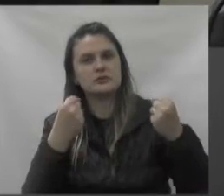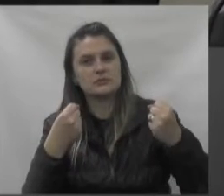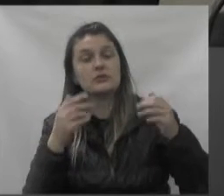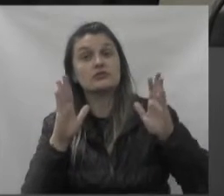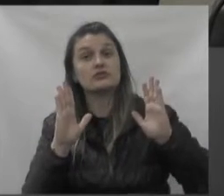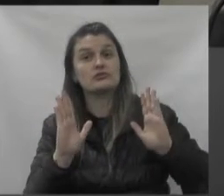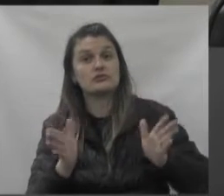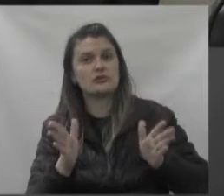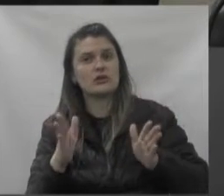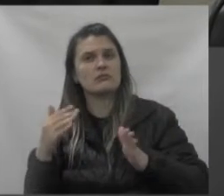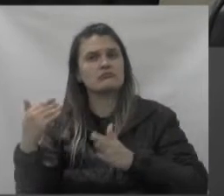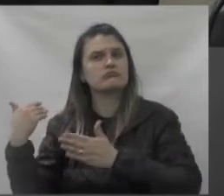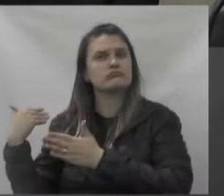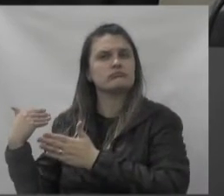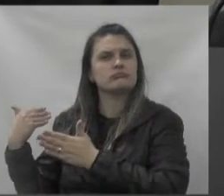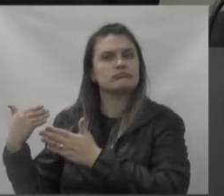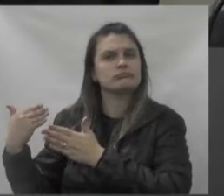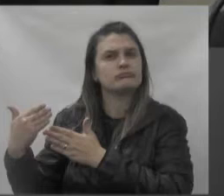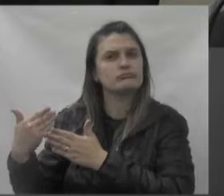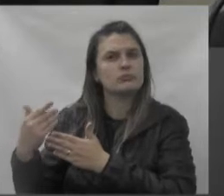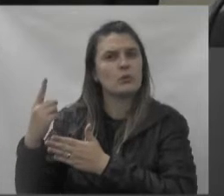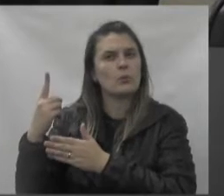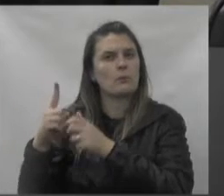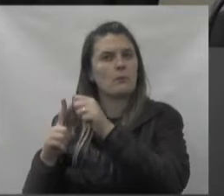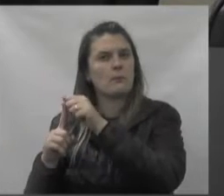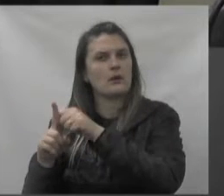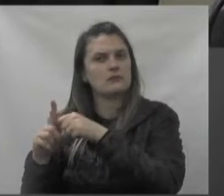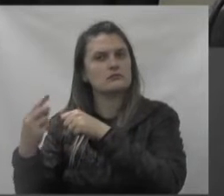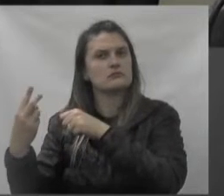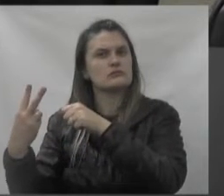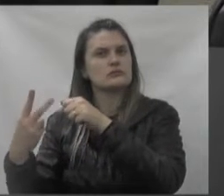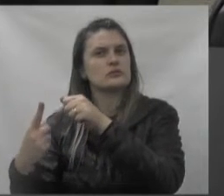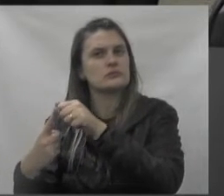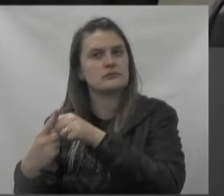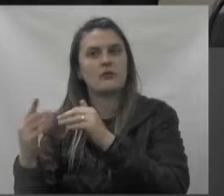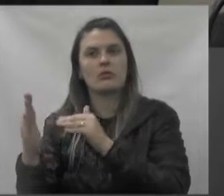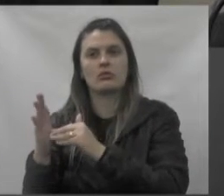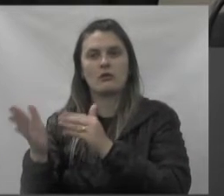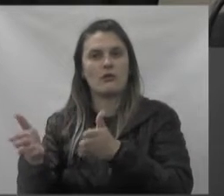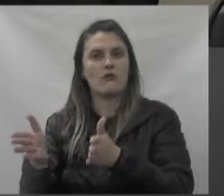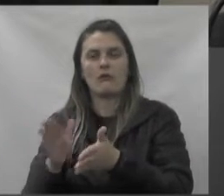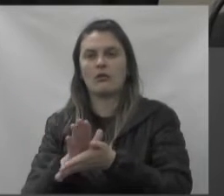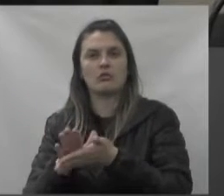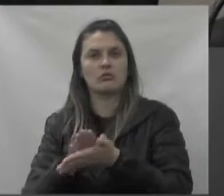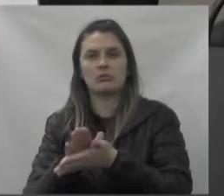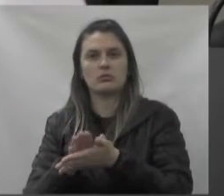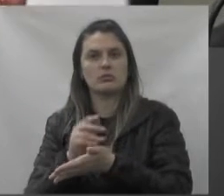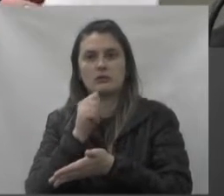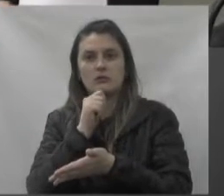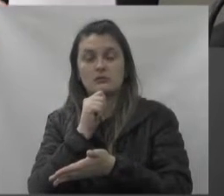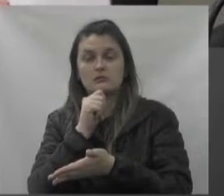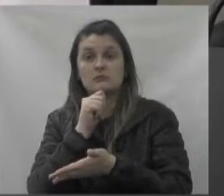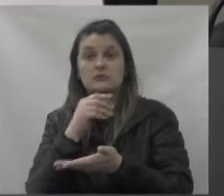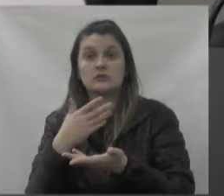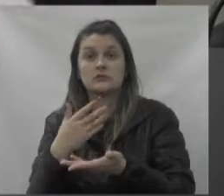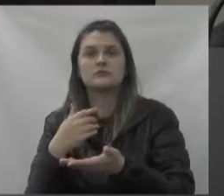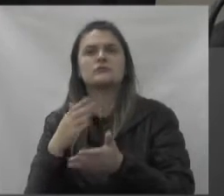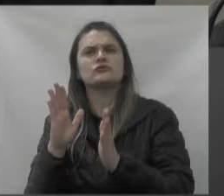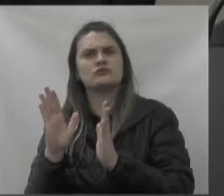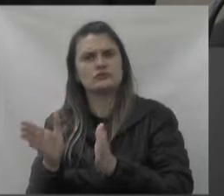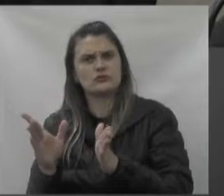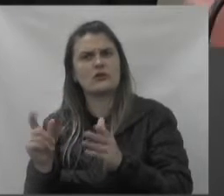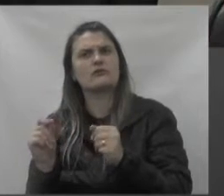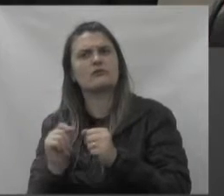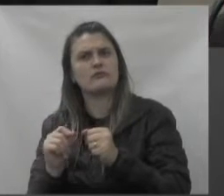passou já um período do mês, já passou outro mês, e até agora não foram instaladas essas academias. E foi